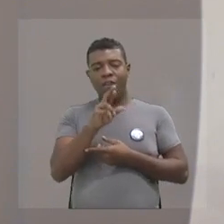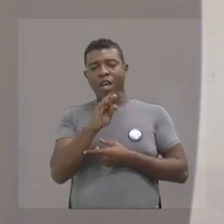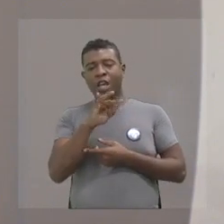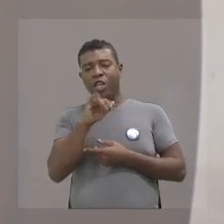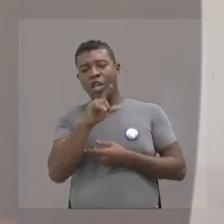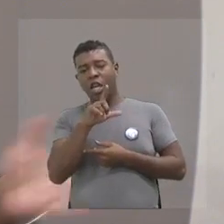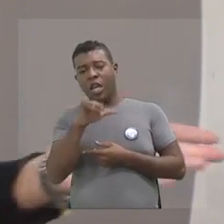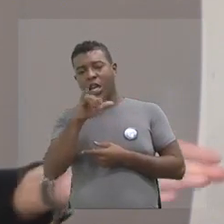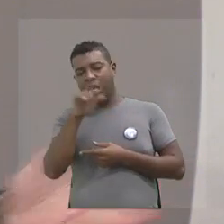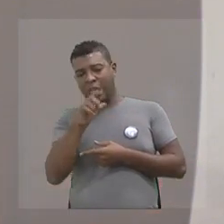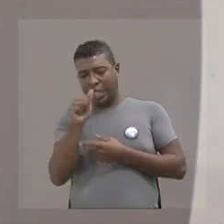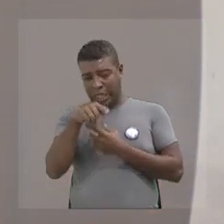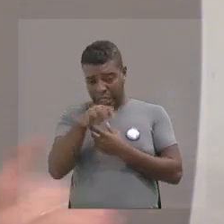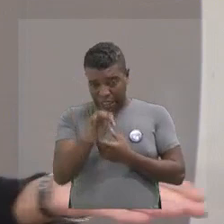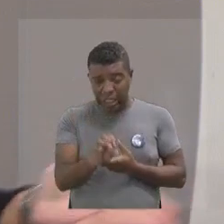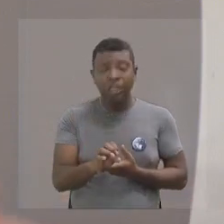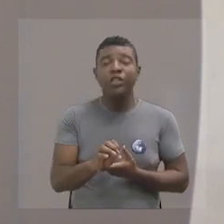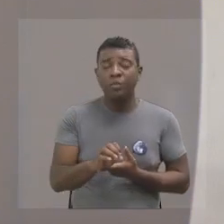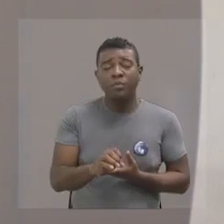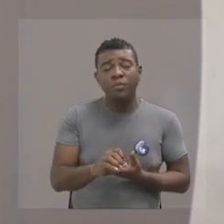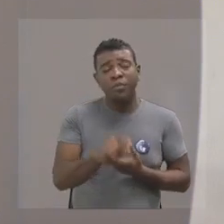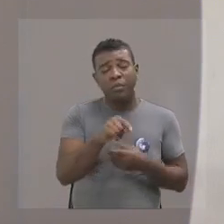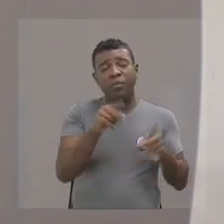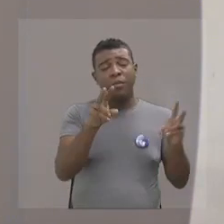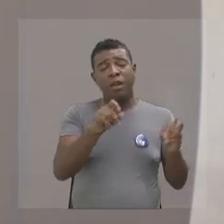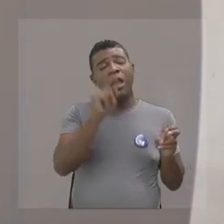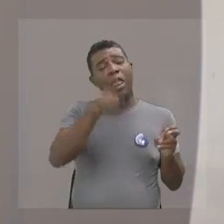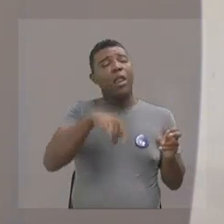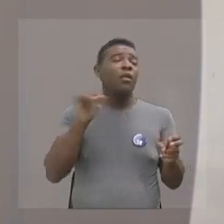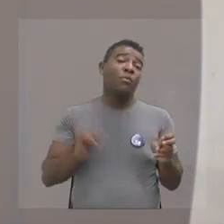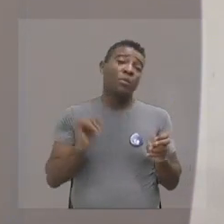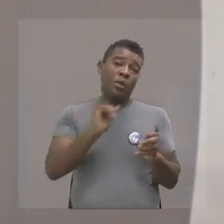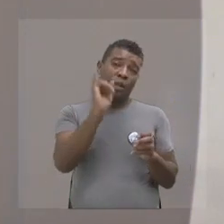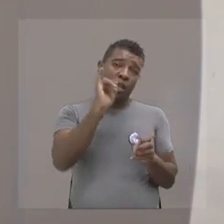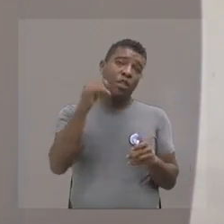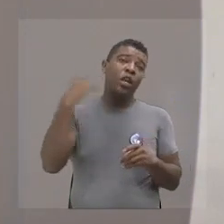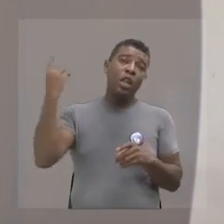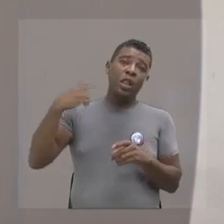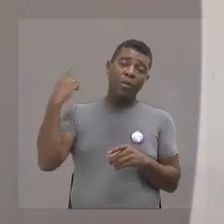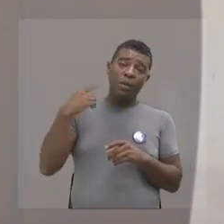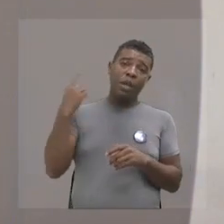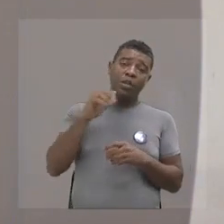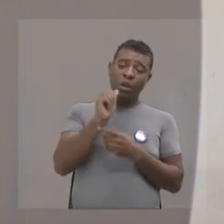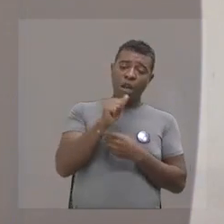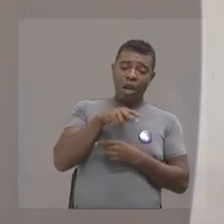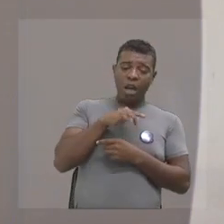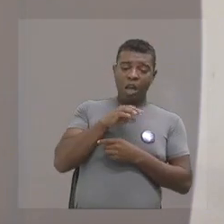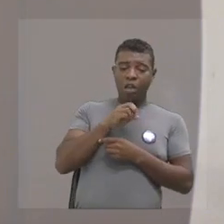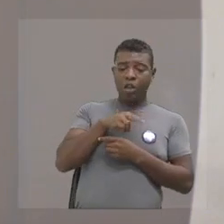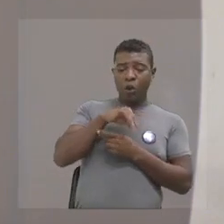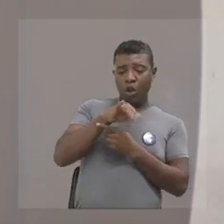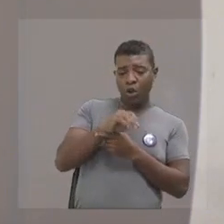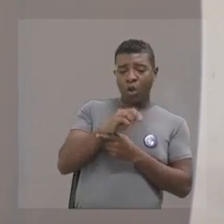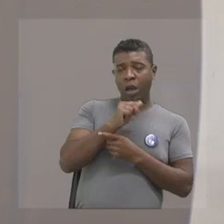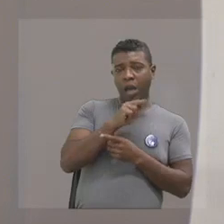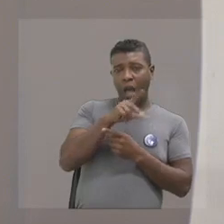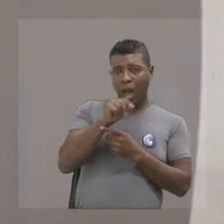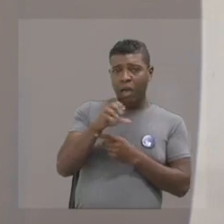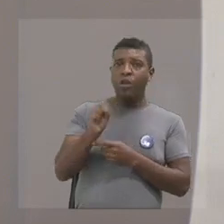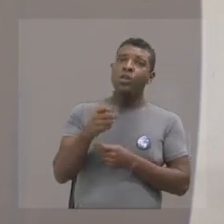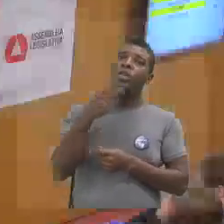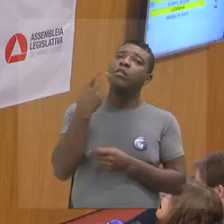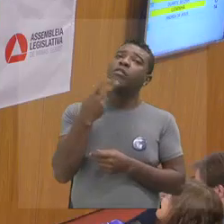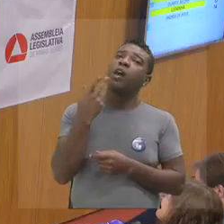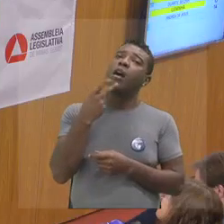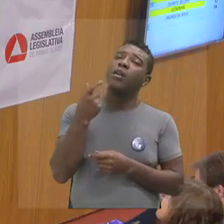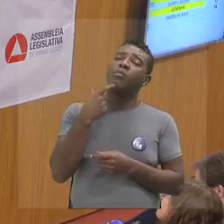importante Eh agora a pouco Deputado Antônio casar antes questionou sobre a questão de mortadete de abelhas por uso de agrotóxico